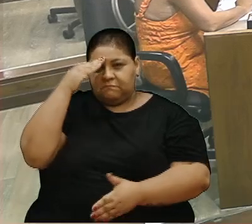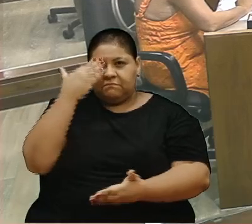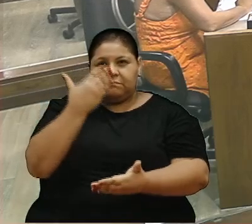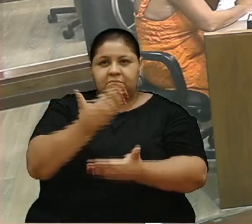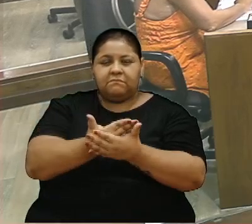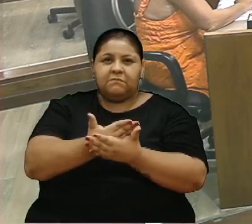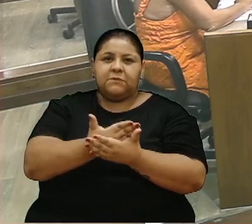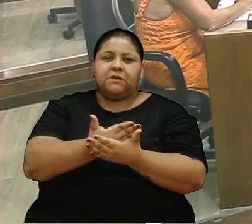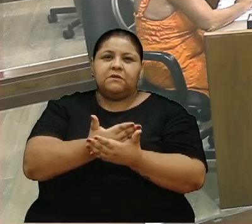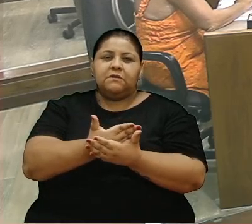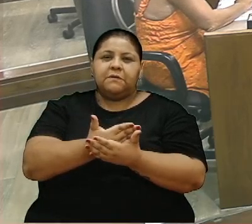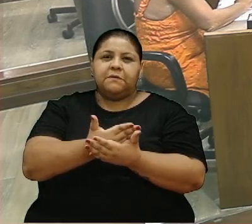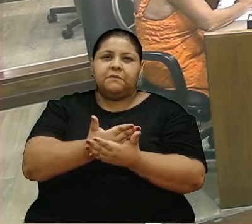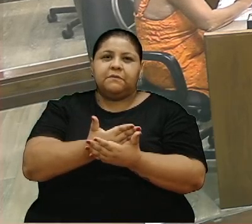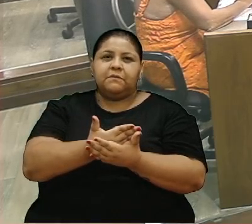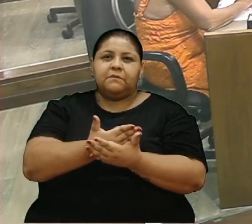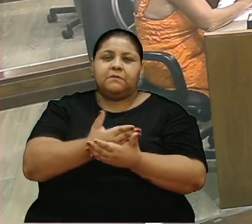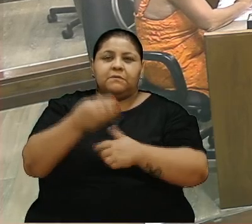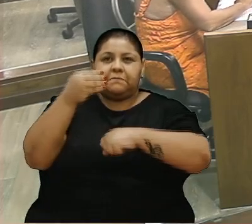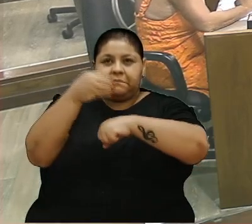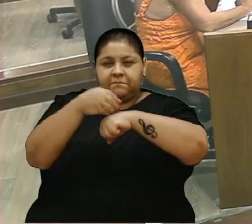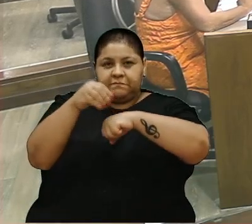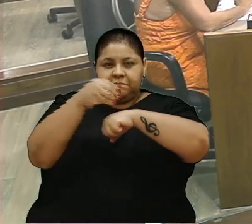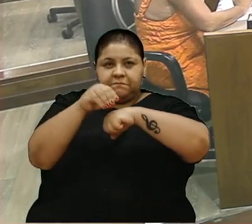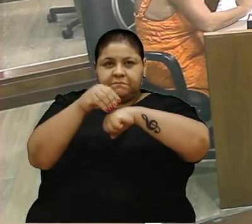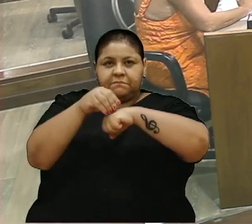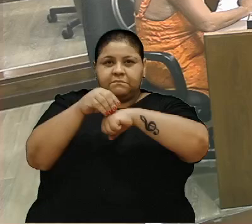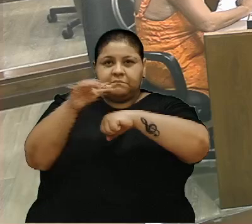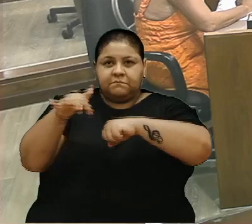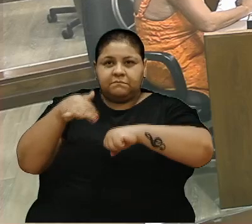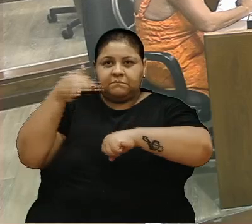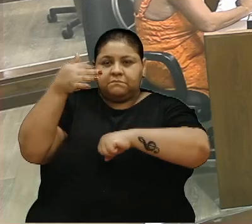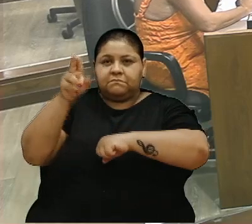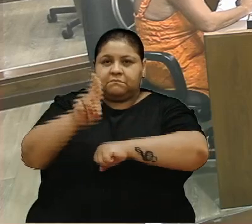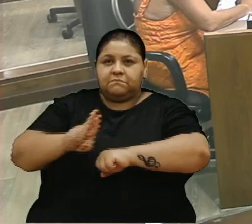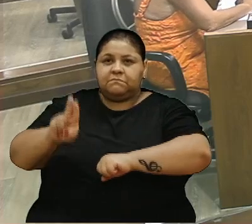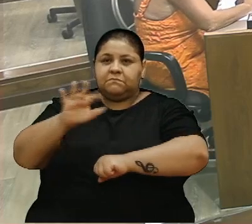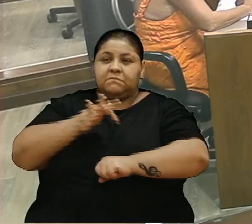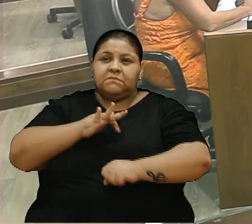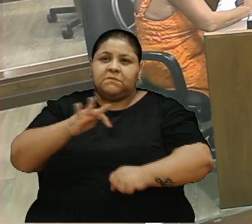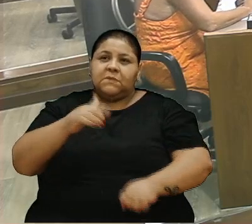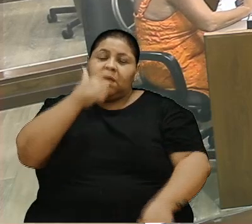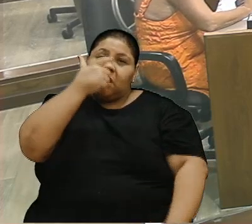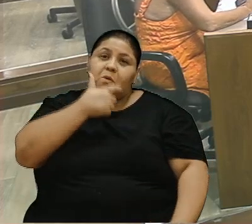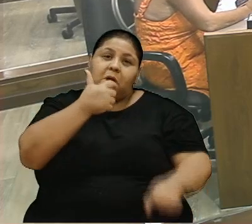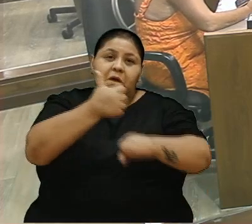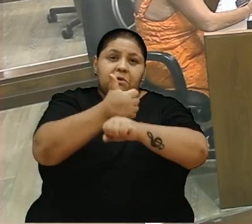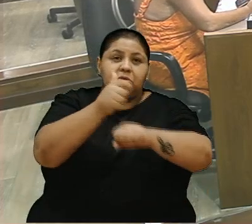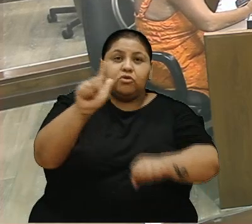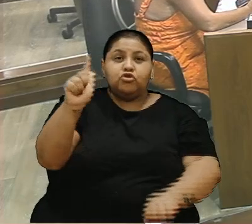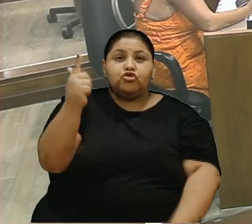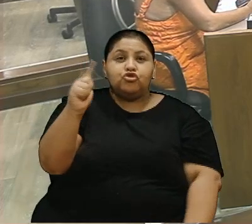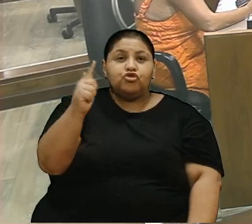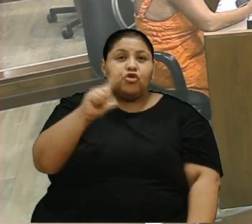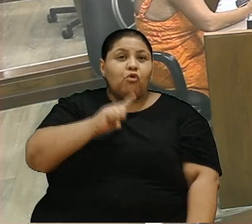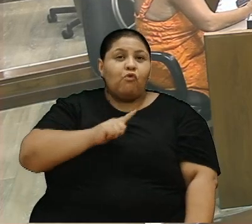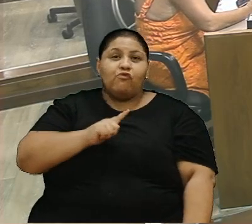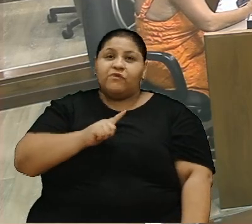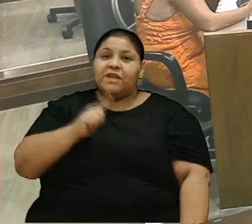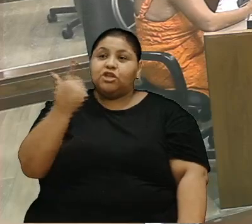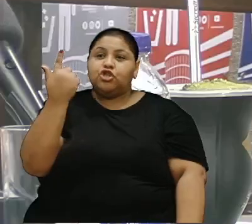cursos, talvez, vereadores, para a gente sugerir para a nossa futura Universidade Federal seja geólogo. Nós não temos nenhum geólogo aqui na